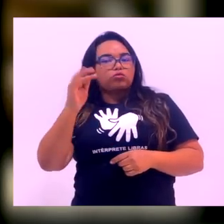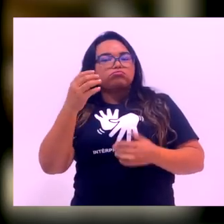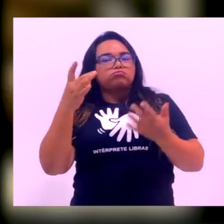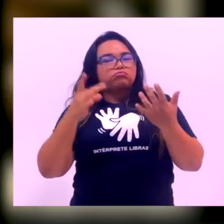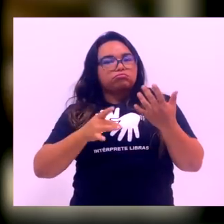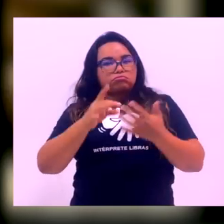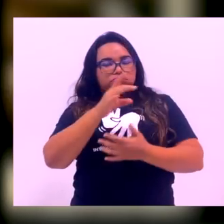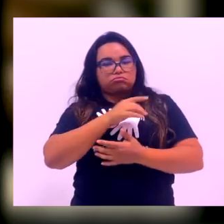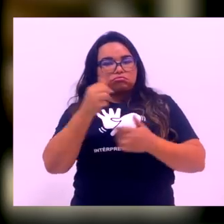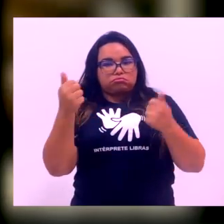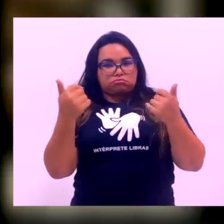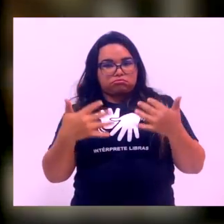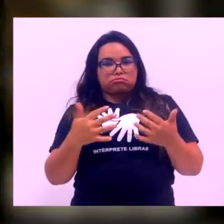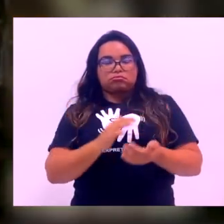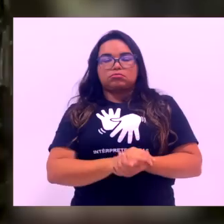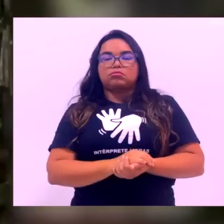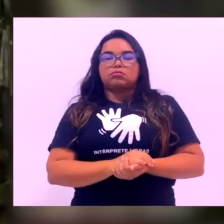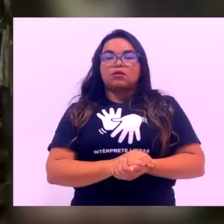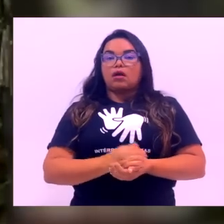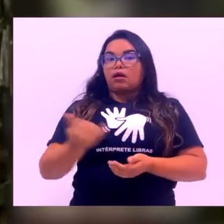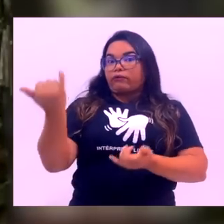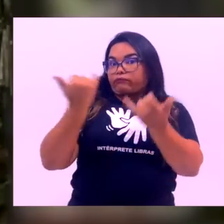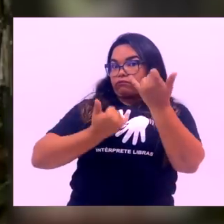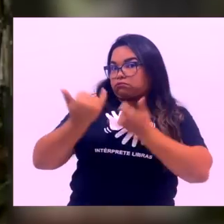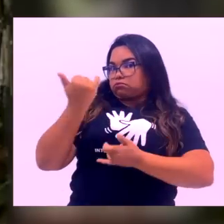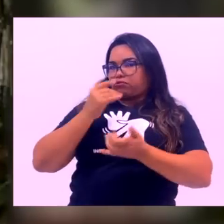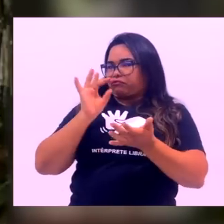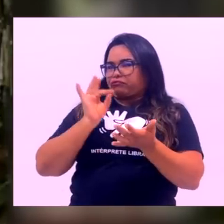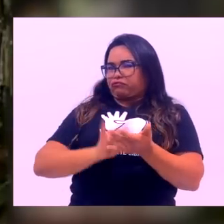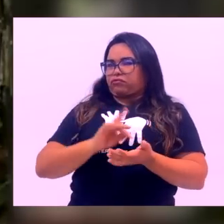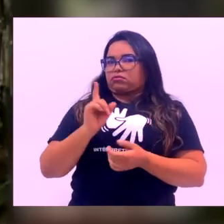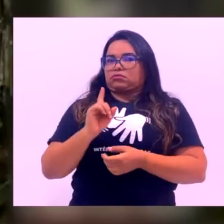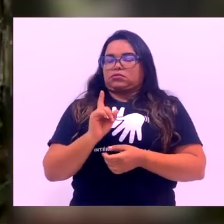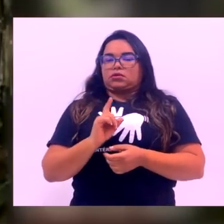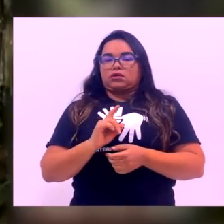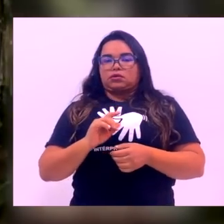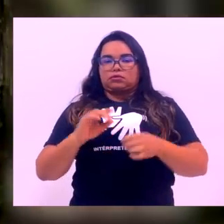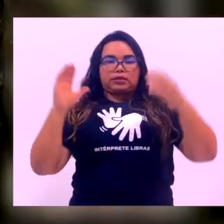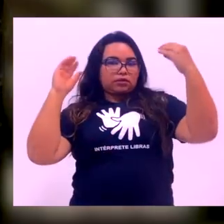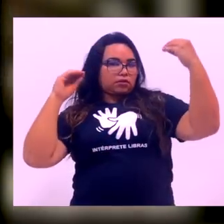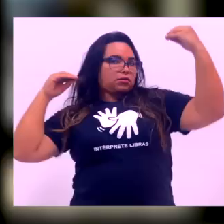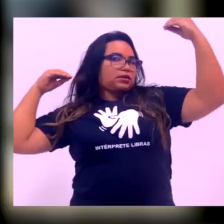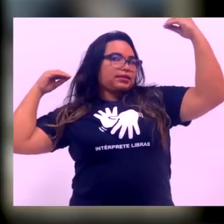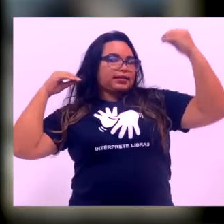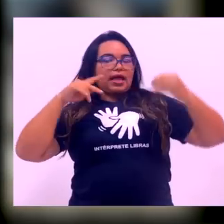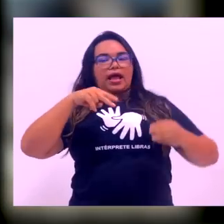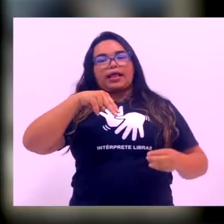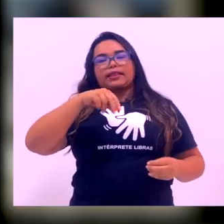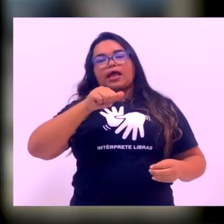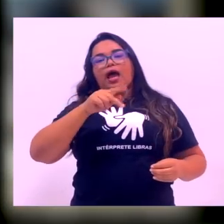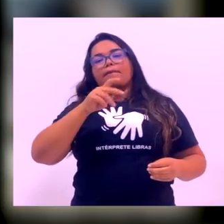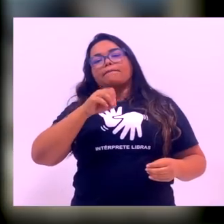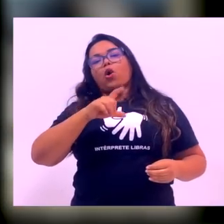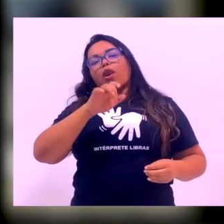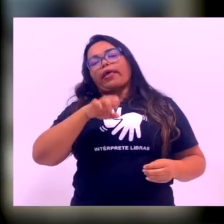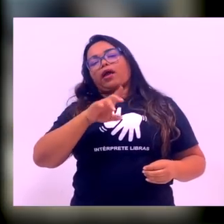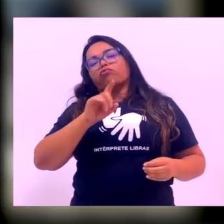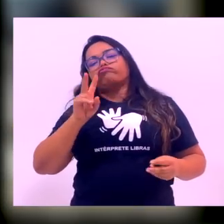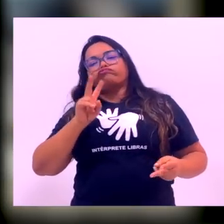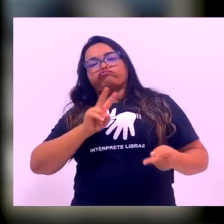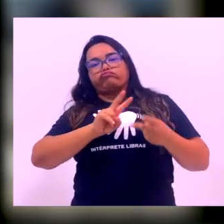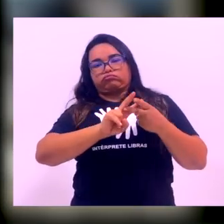posteriormente. O que nós ouvimos não é necessariamente a verdade. Aqui está Napoleão sendo levado ao